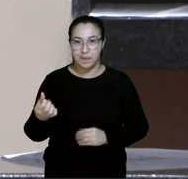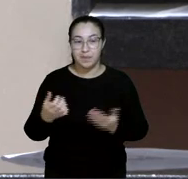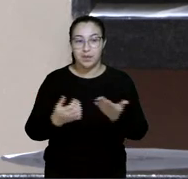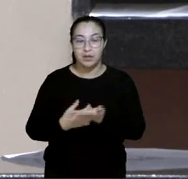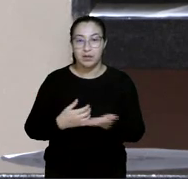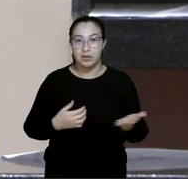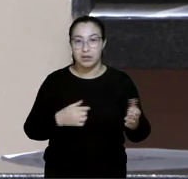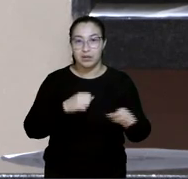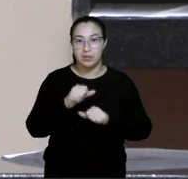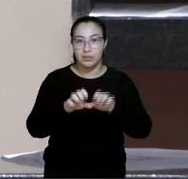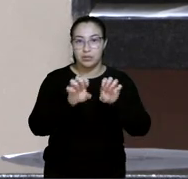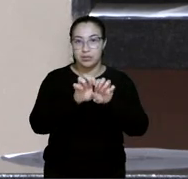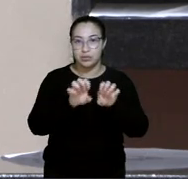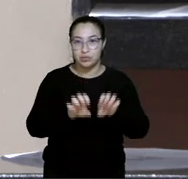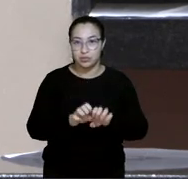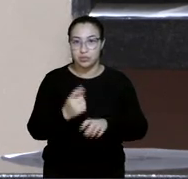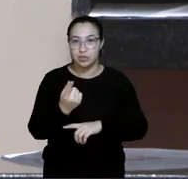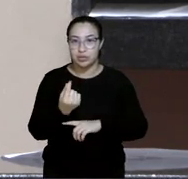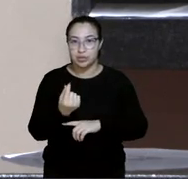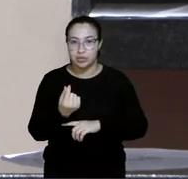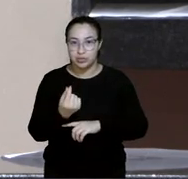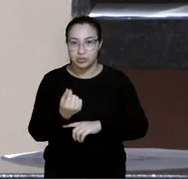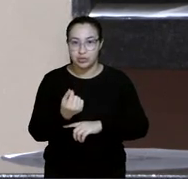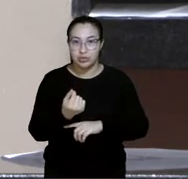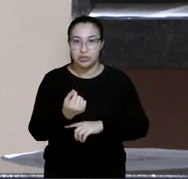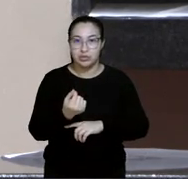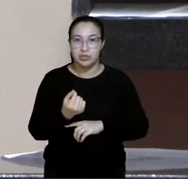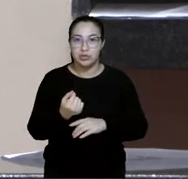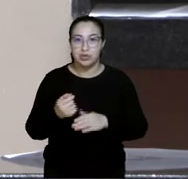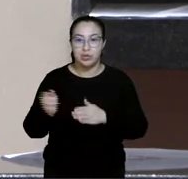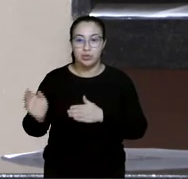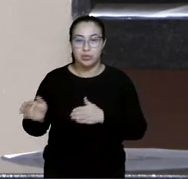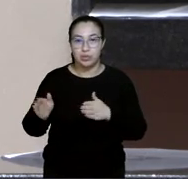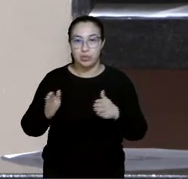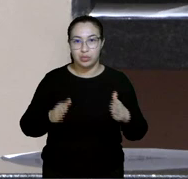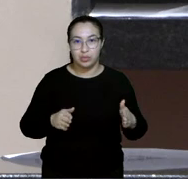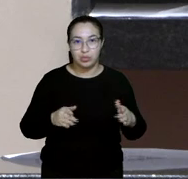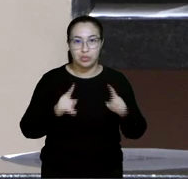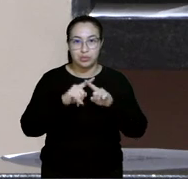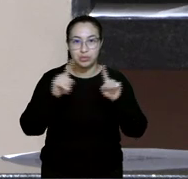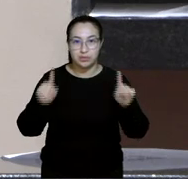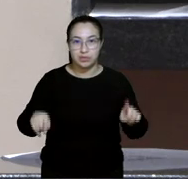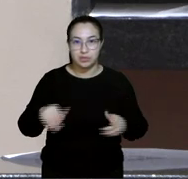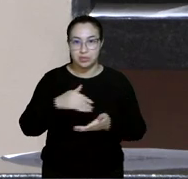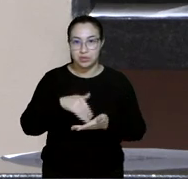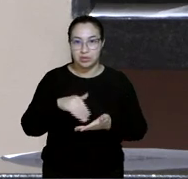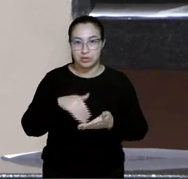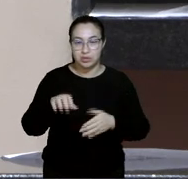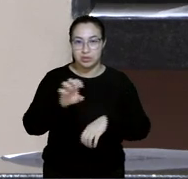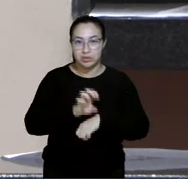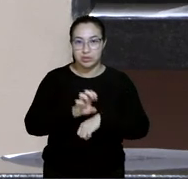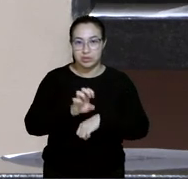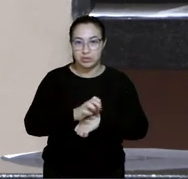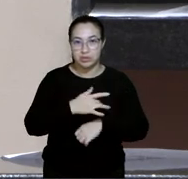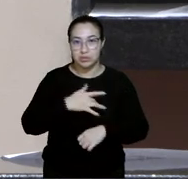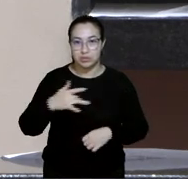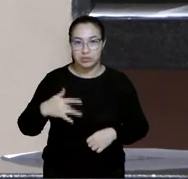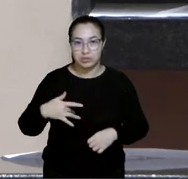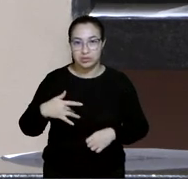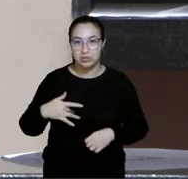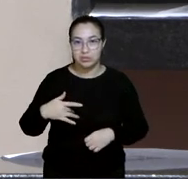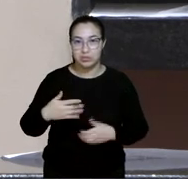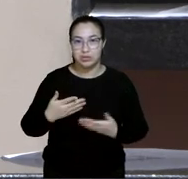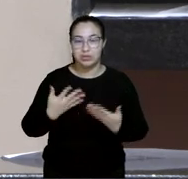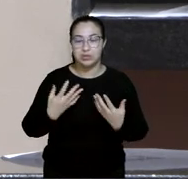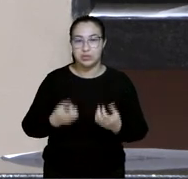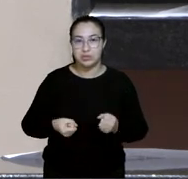reestrutura o sistema de remuneração e dispõe sobre o regime disciplinar dos servidores da Secretaria de Estado da Saúde e estabelece outras providências. Pareceres favoráveis